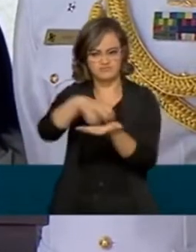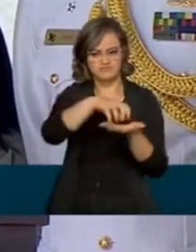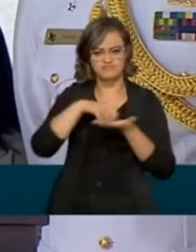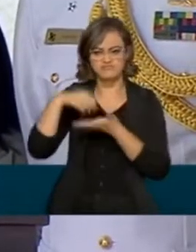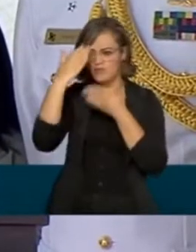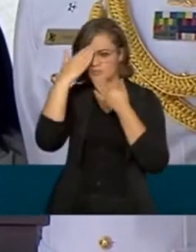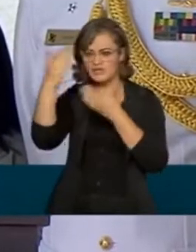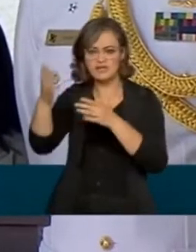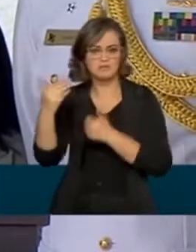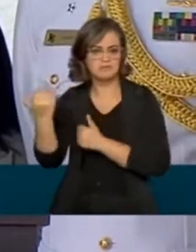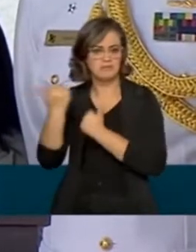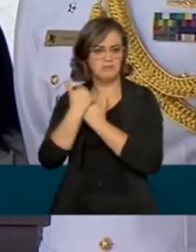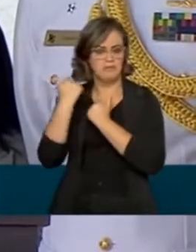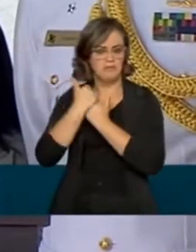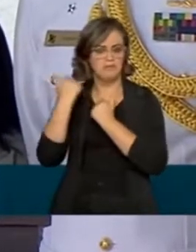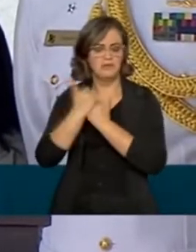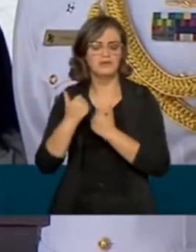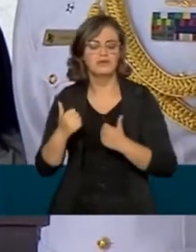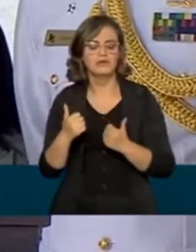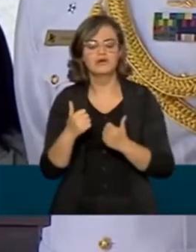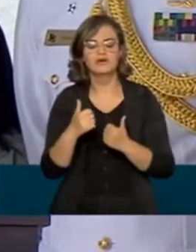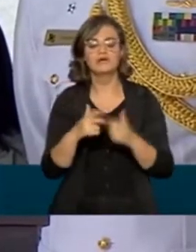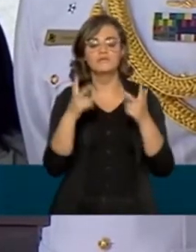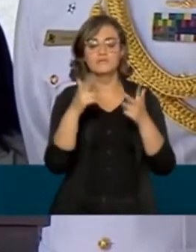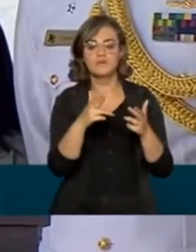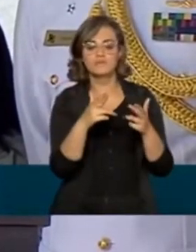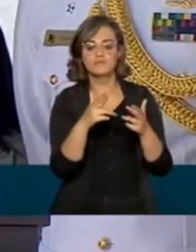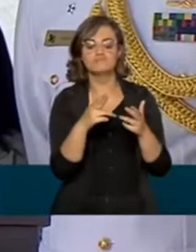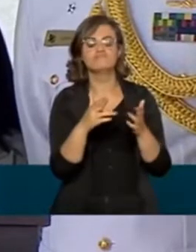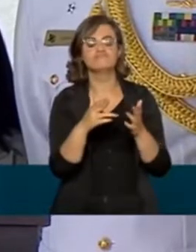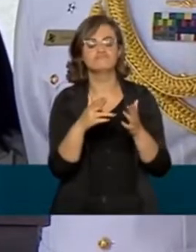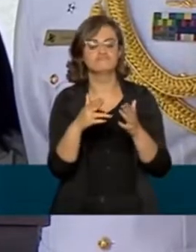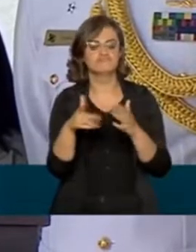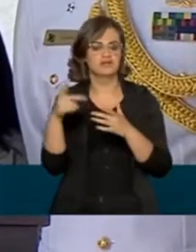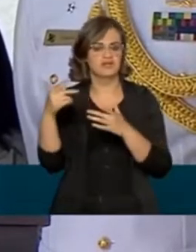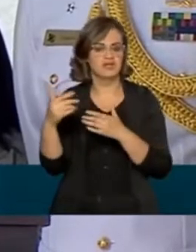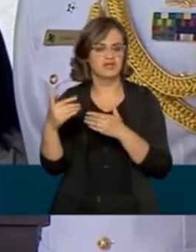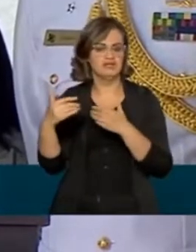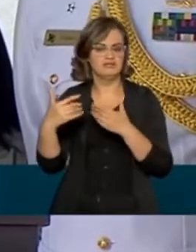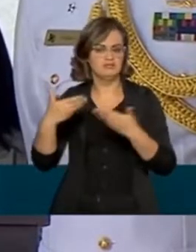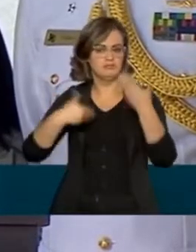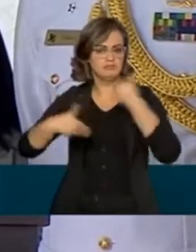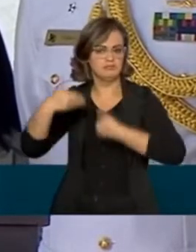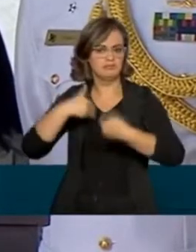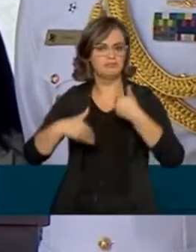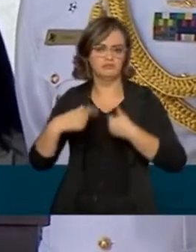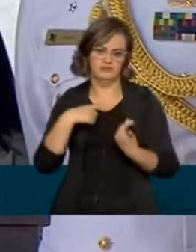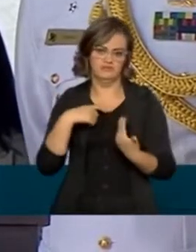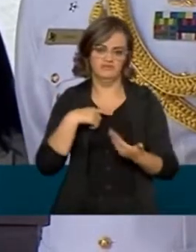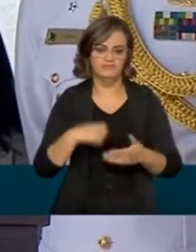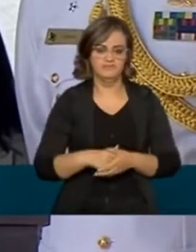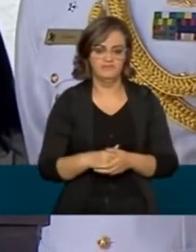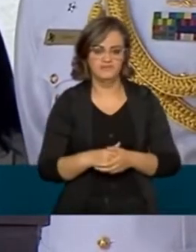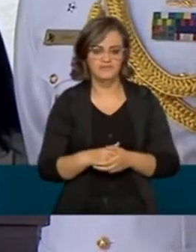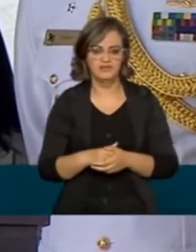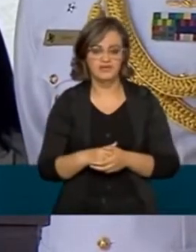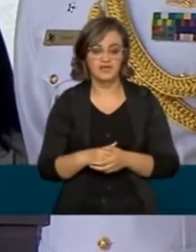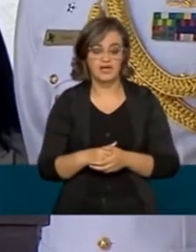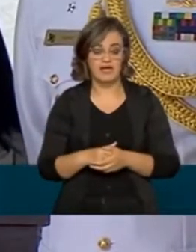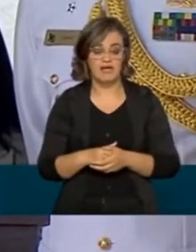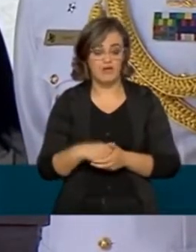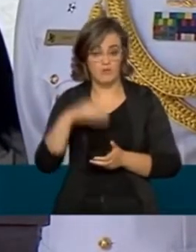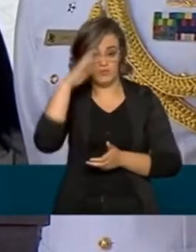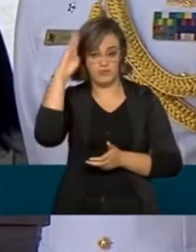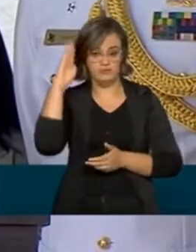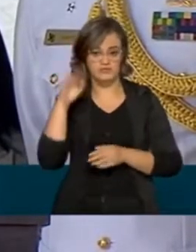Naval e de seus militares, assim como constantes demonstrações de apreço. À Academia Brasileira de Ciências,